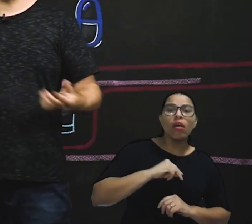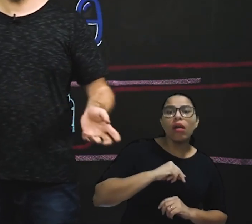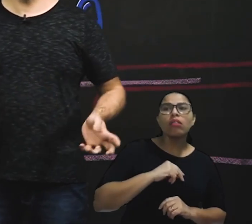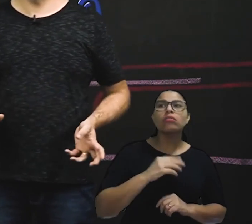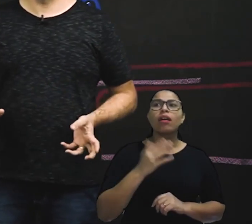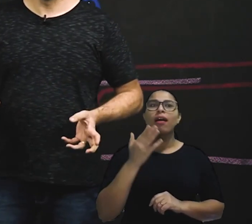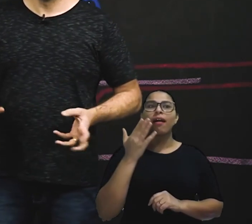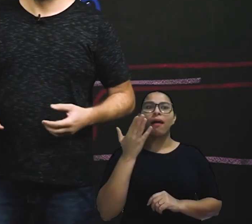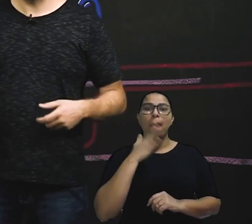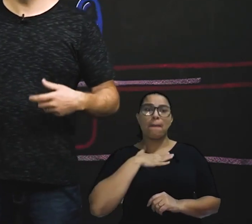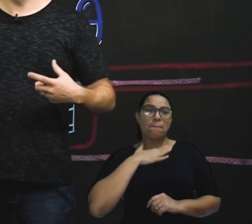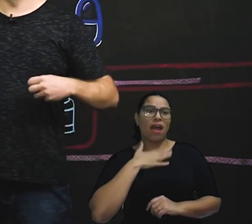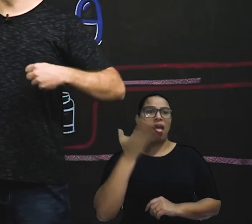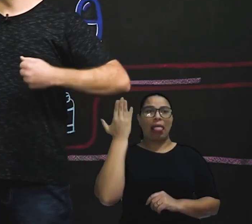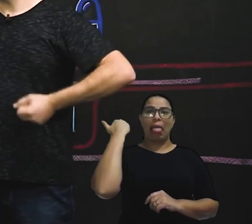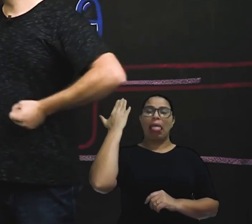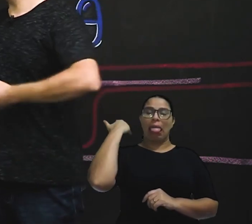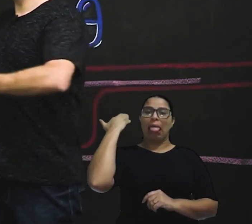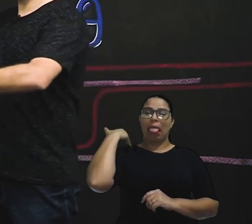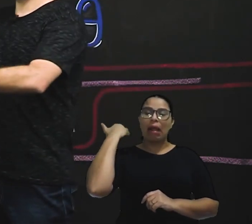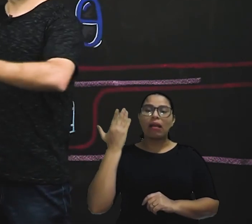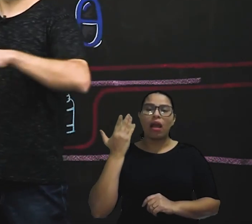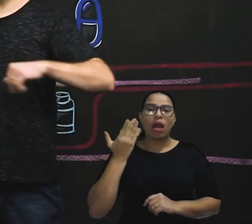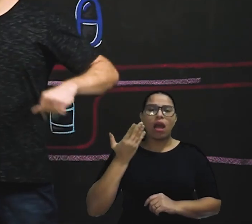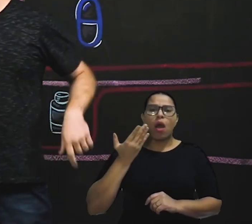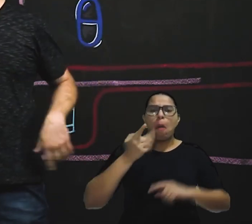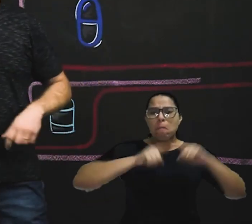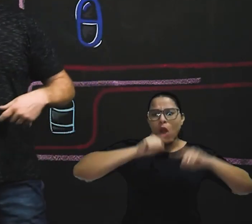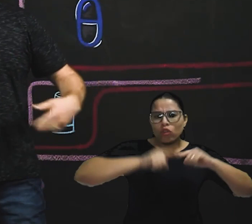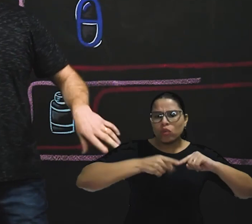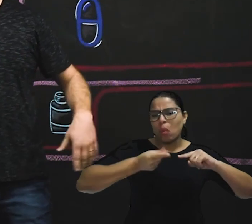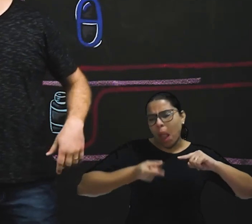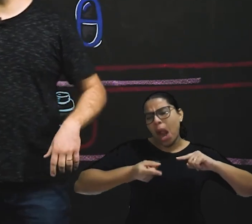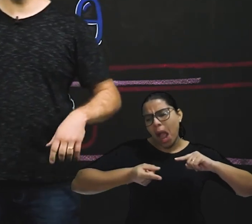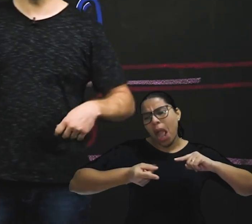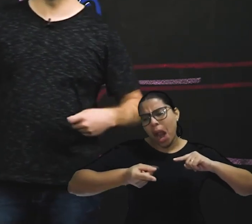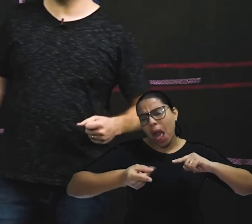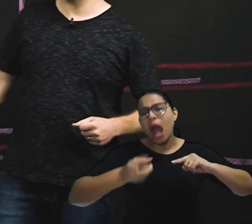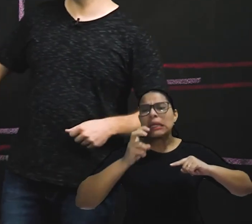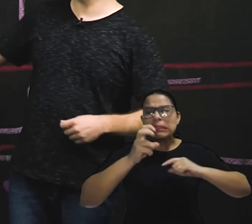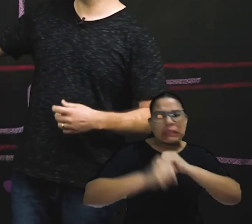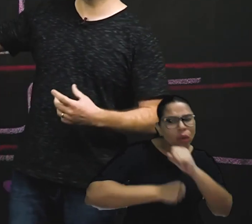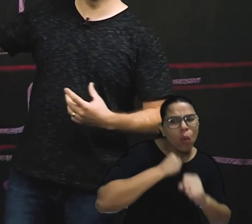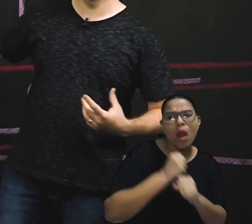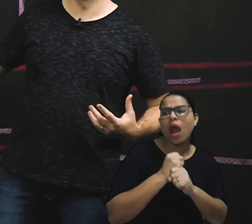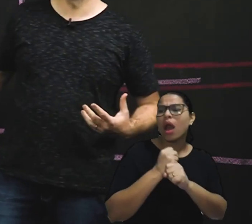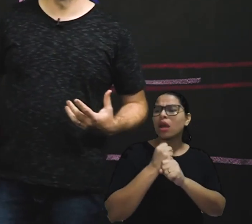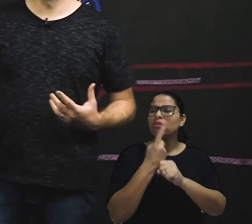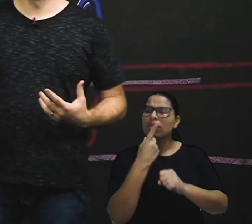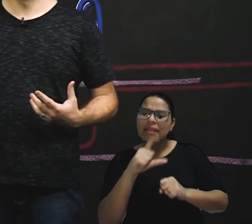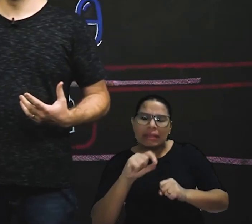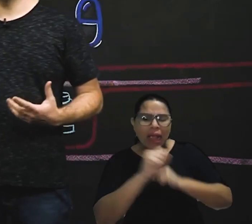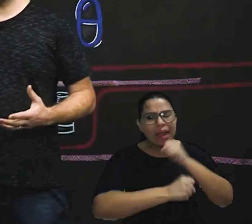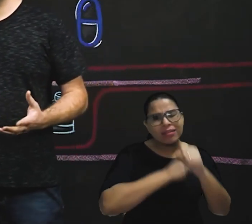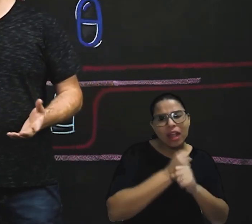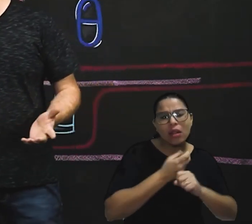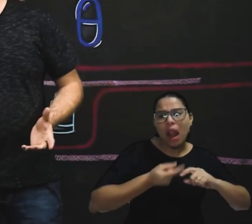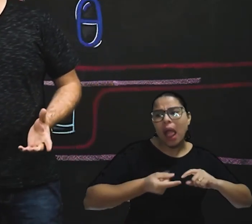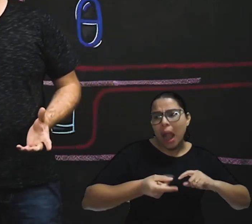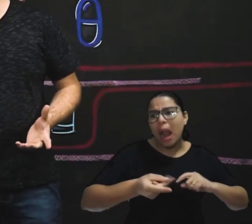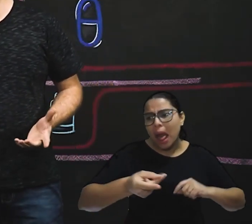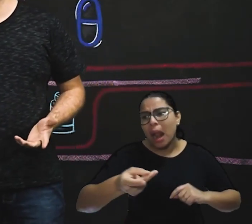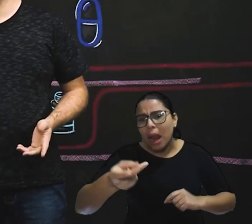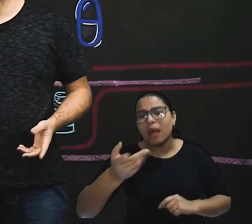na minha época, esse produto durava muito mais. Eu ficava com esse produto 5, 10, 15 anos e ele